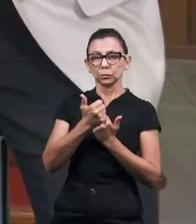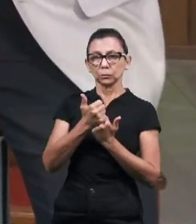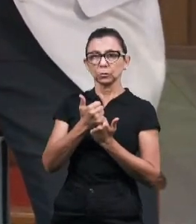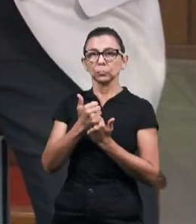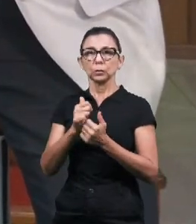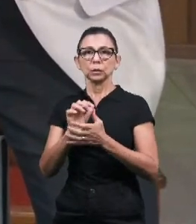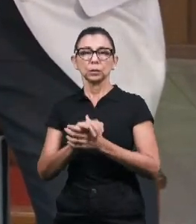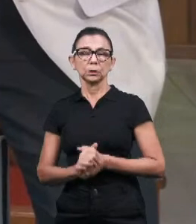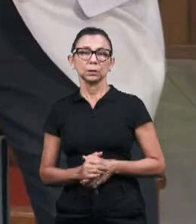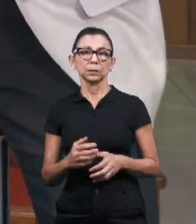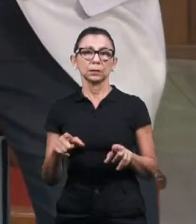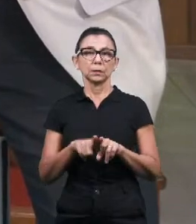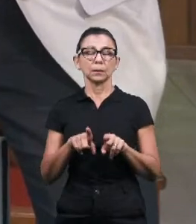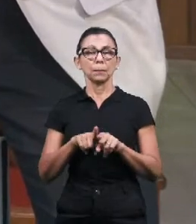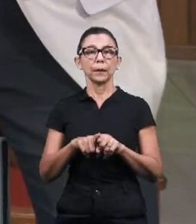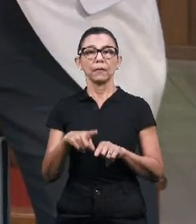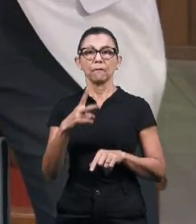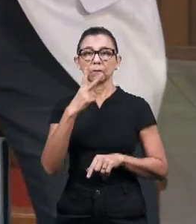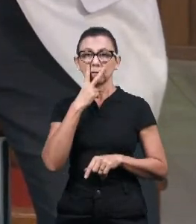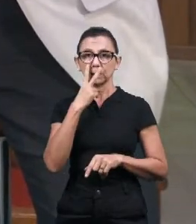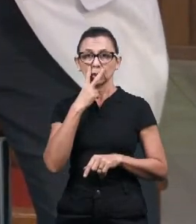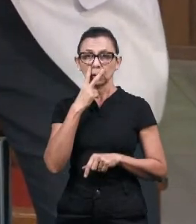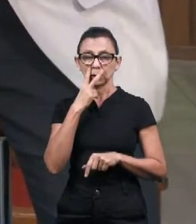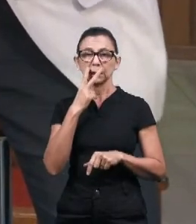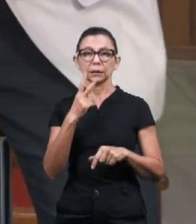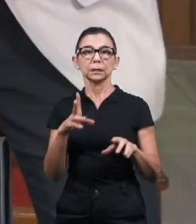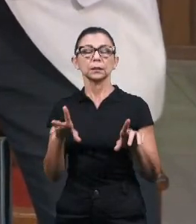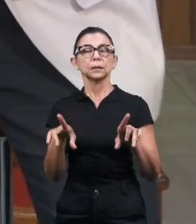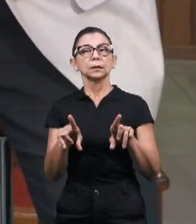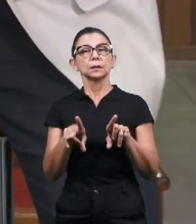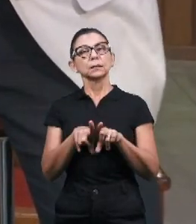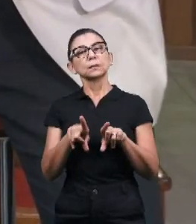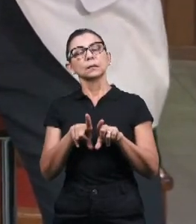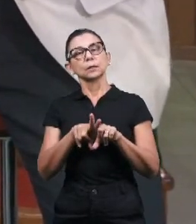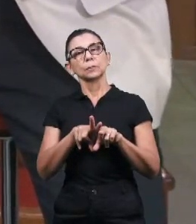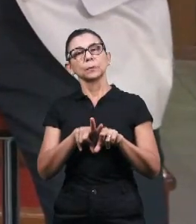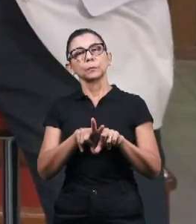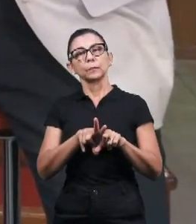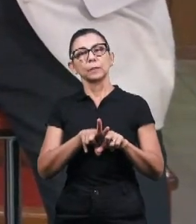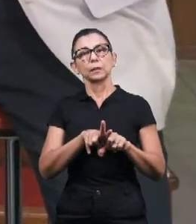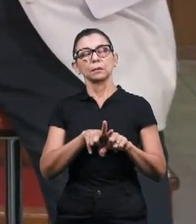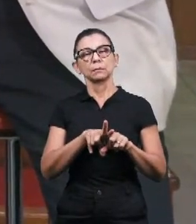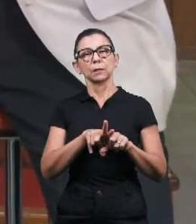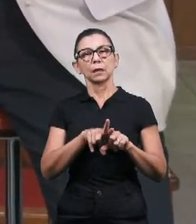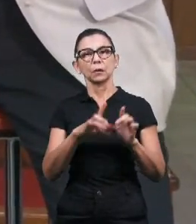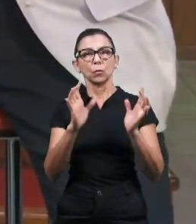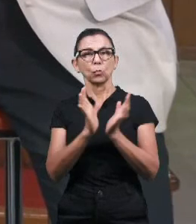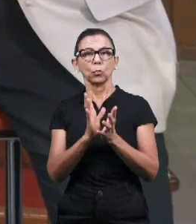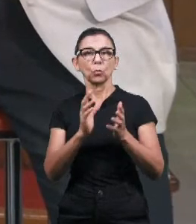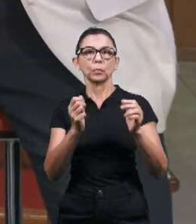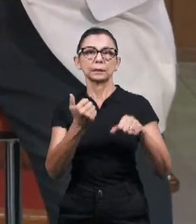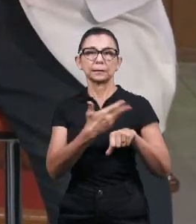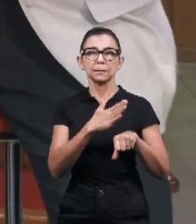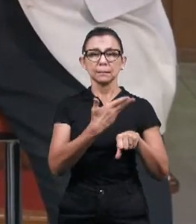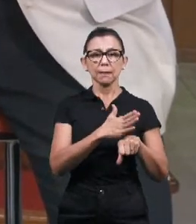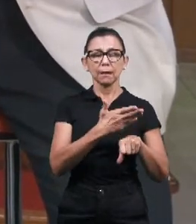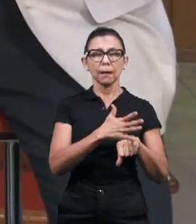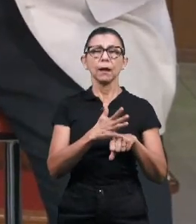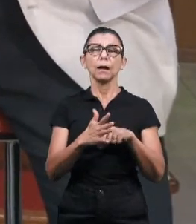e então, a cada seminário, aqueles que estão disponíveis dão a sua disponibilidade, e eles são